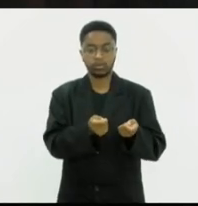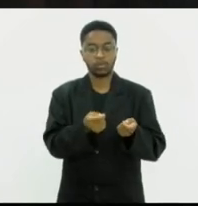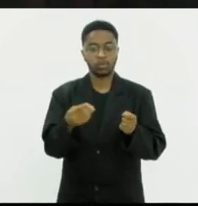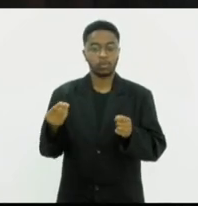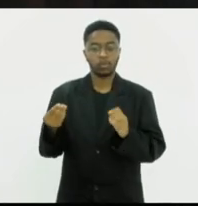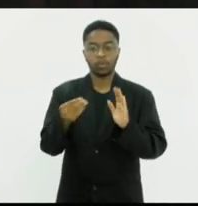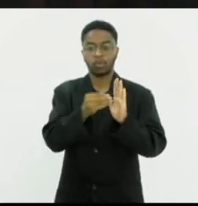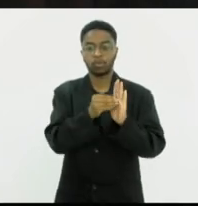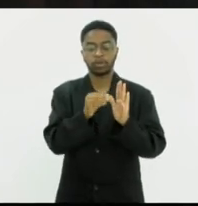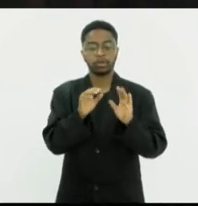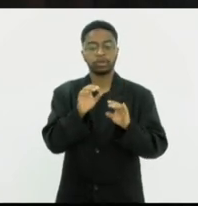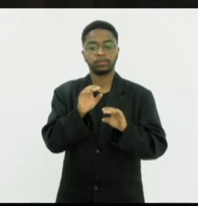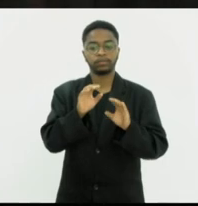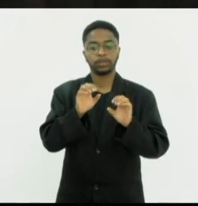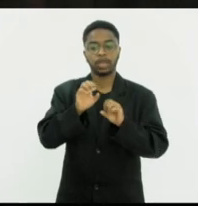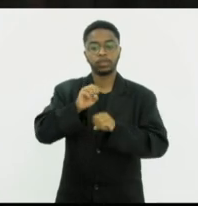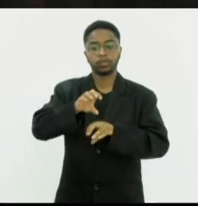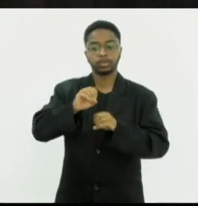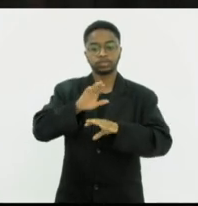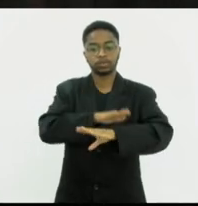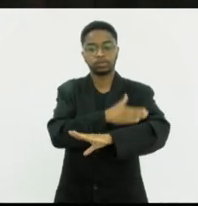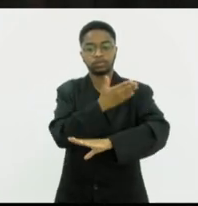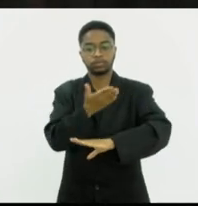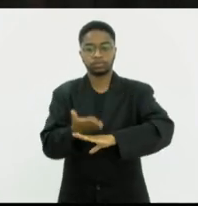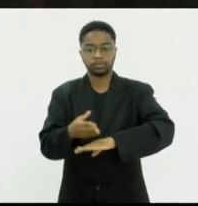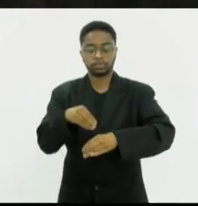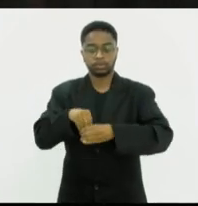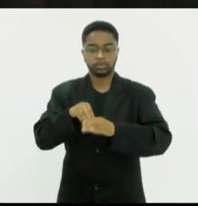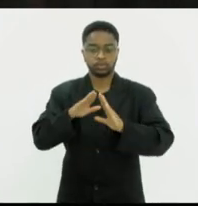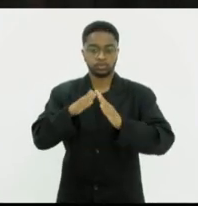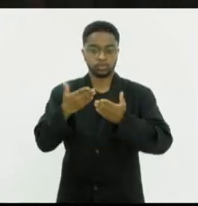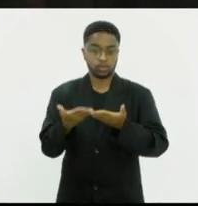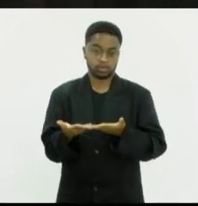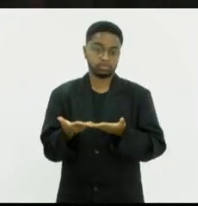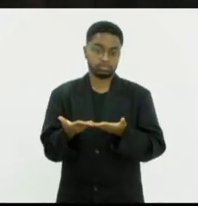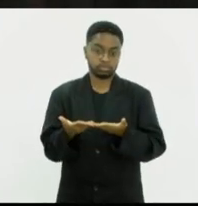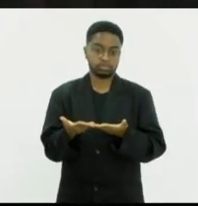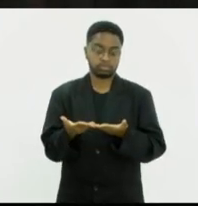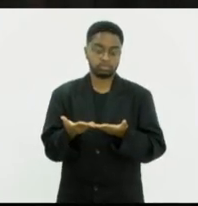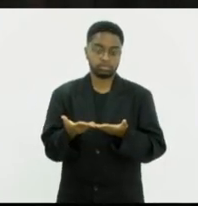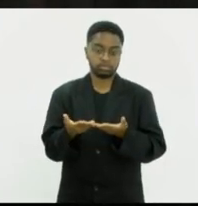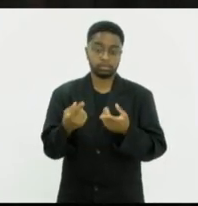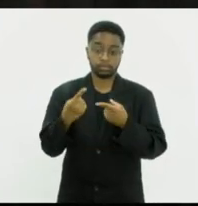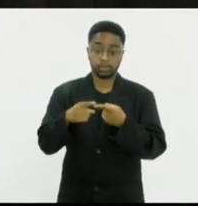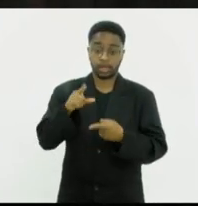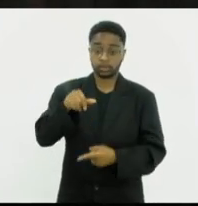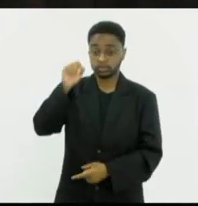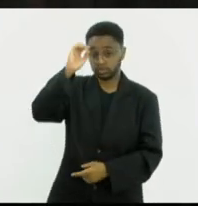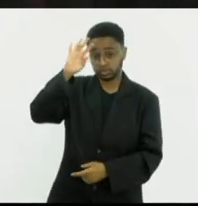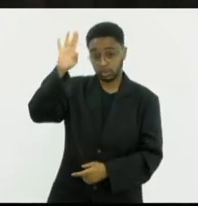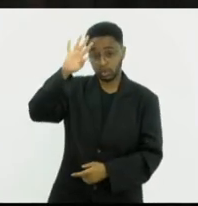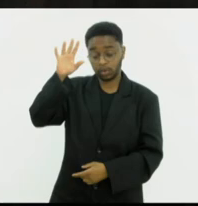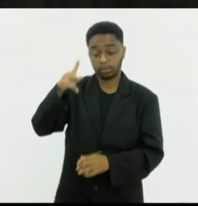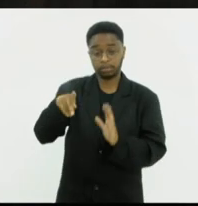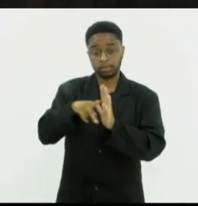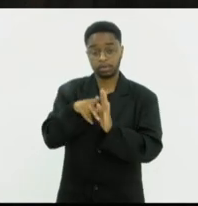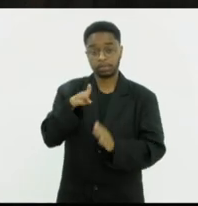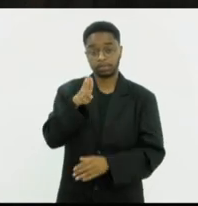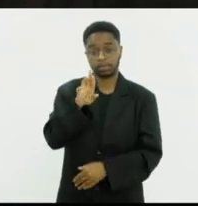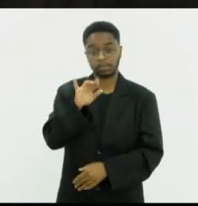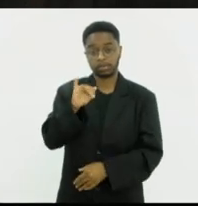escolas educação em tempo integral. O sonho de Leonel de Moura